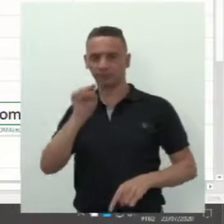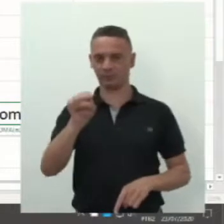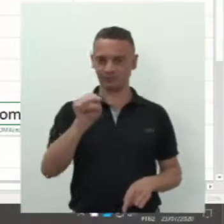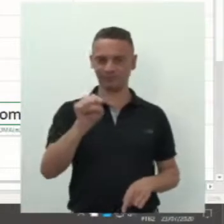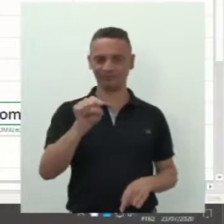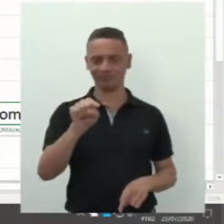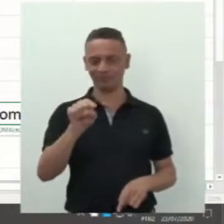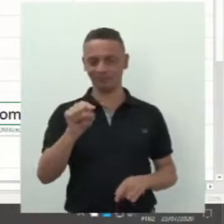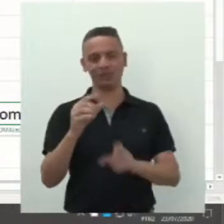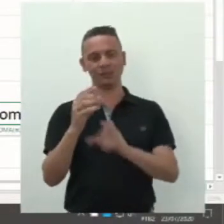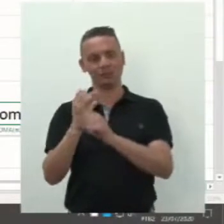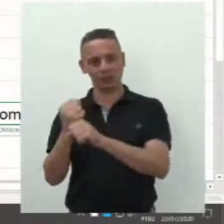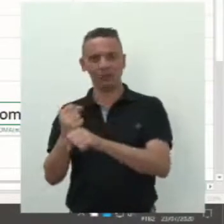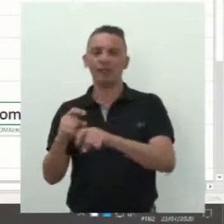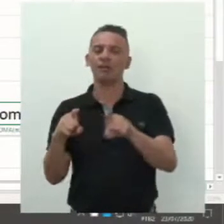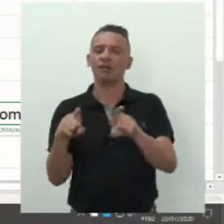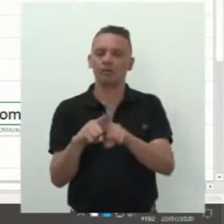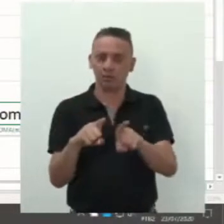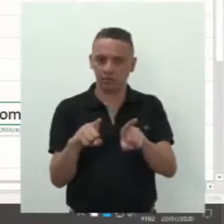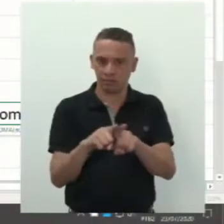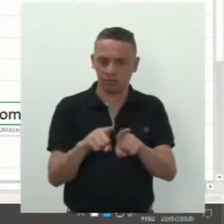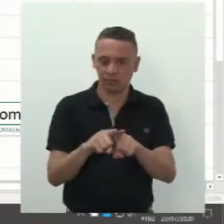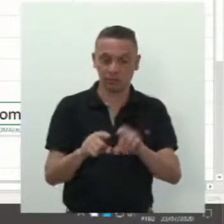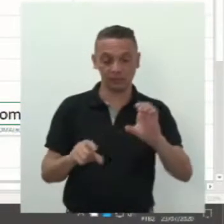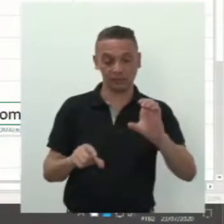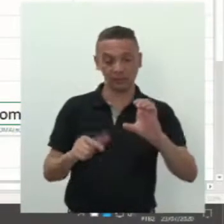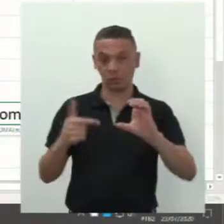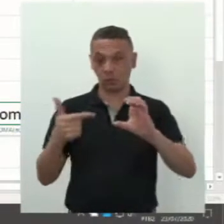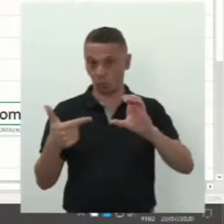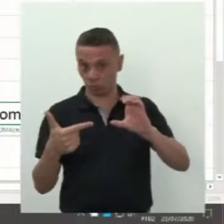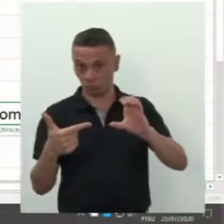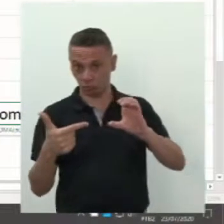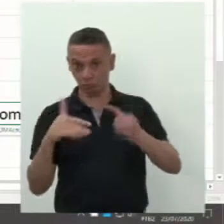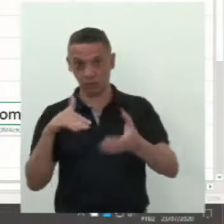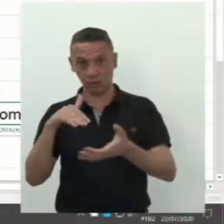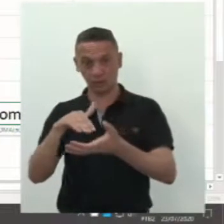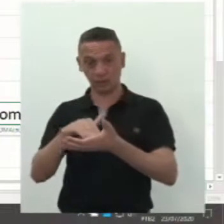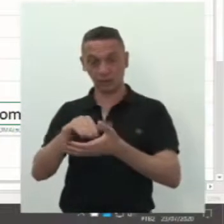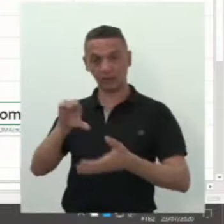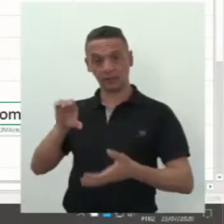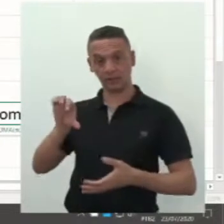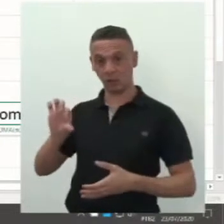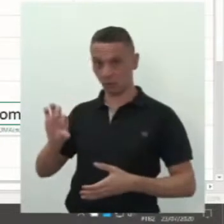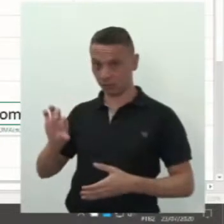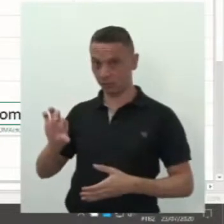quero que você some da C2 até a C9.